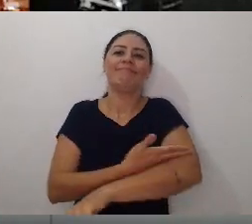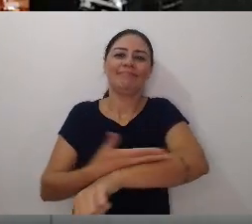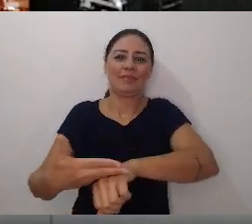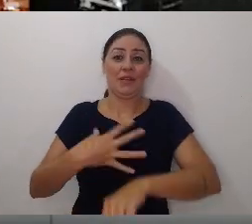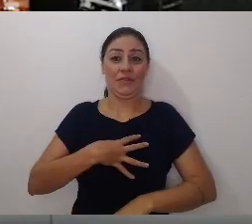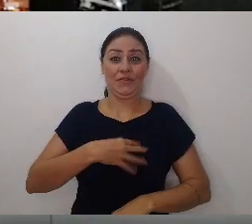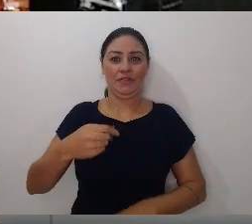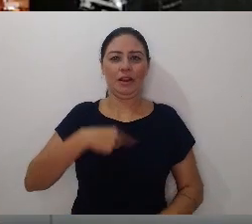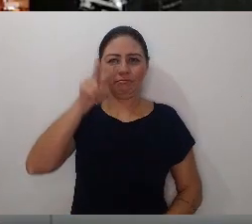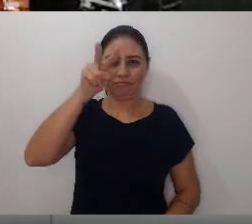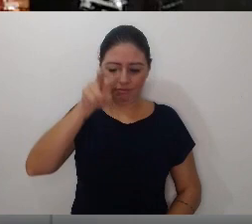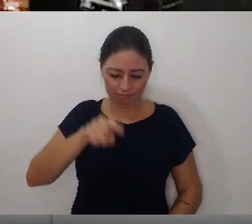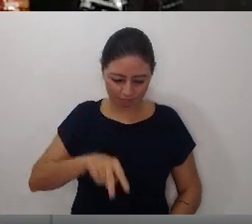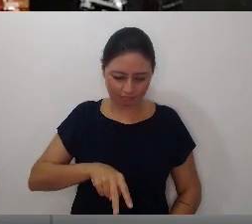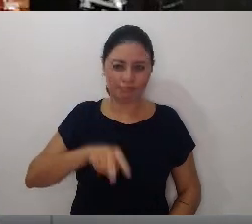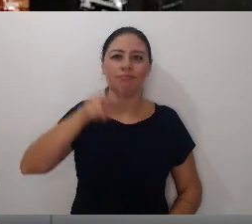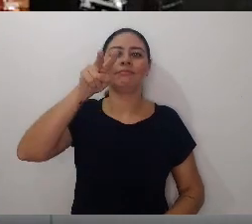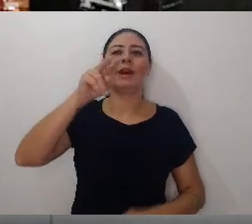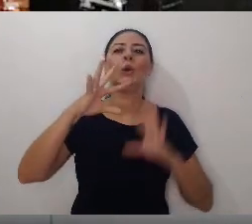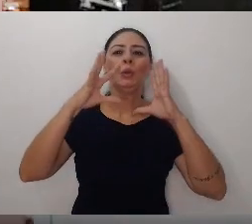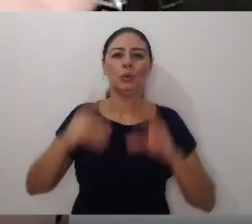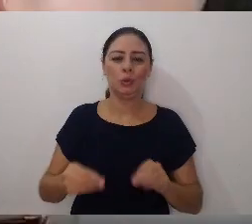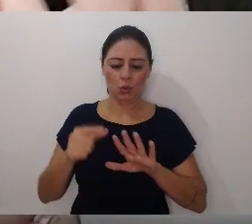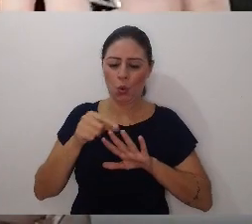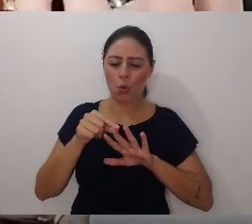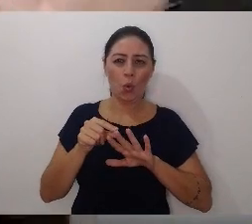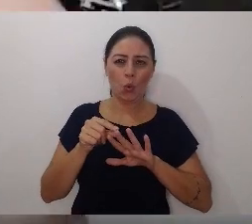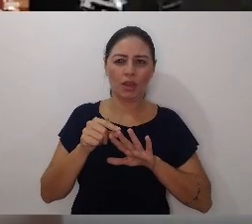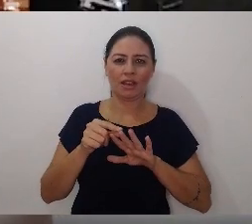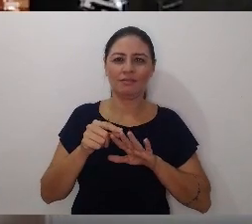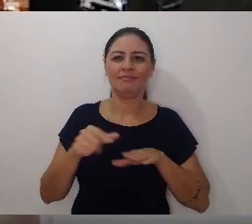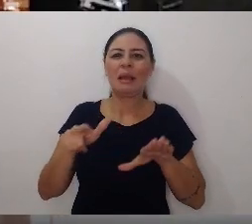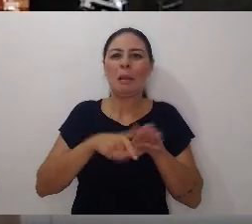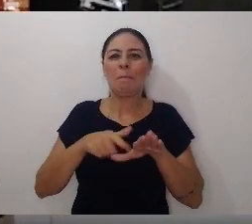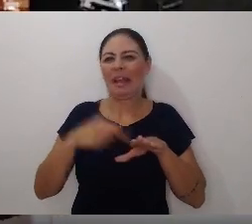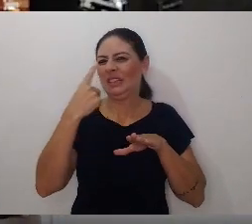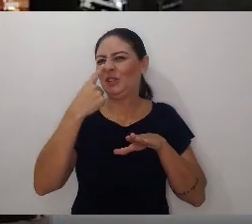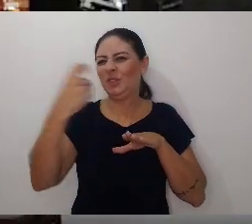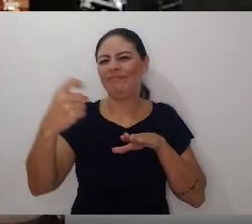fazer comigo e com as minhas filhas, olhar dos pés à cabeça. Então, olha os pés. É a unha.